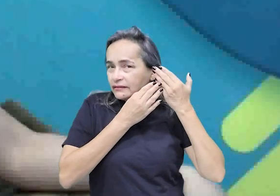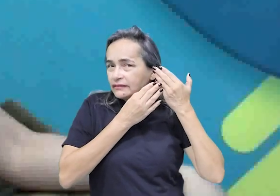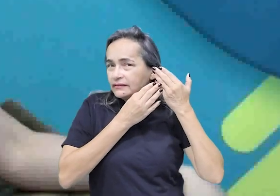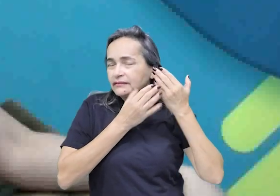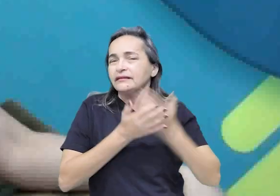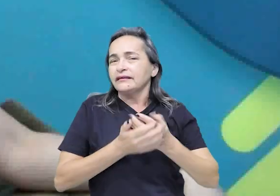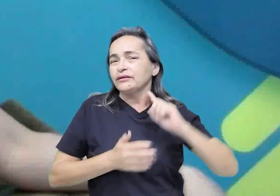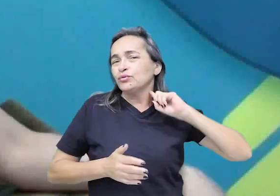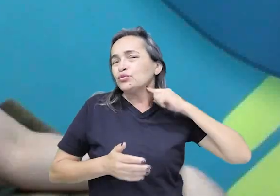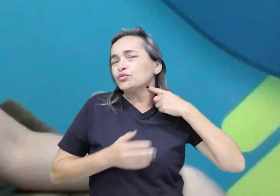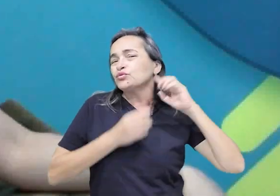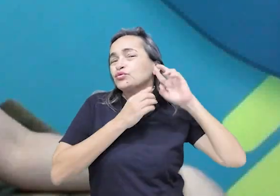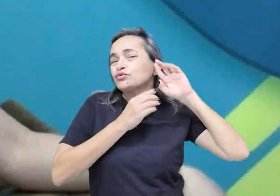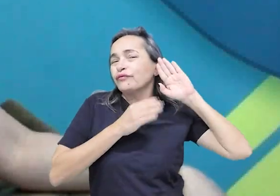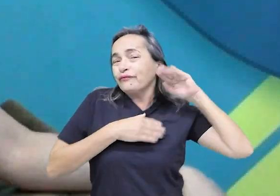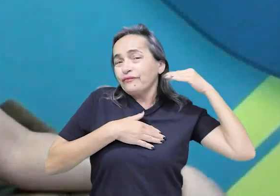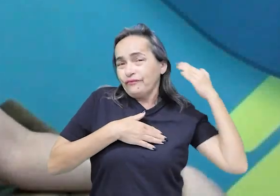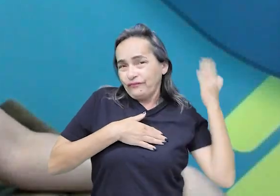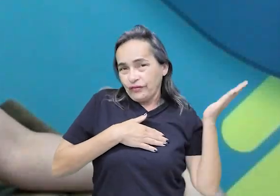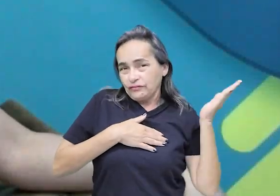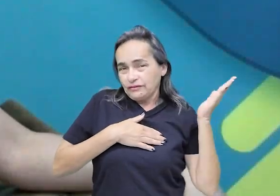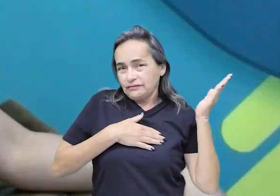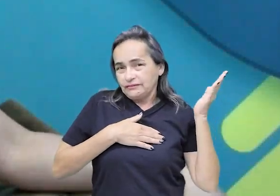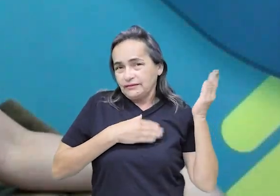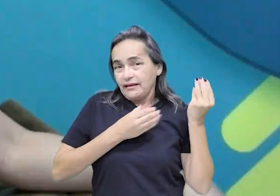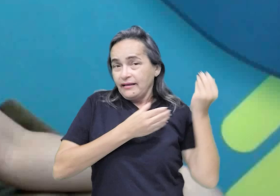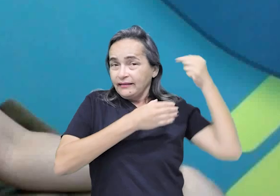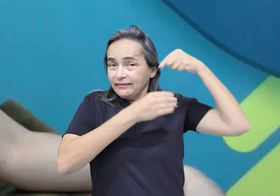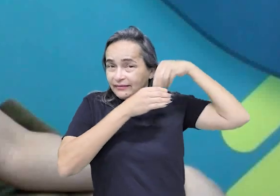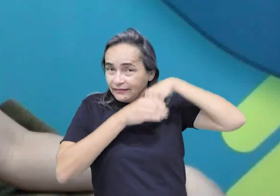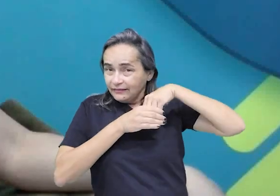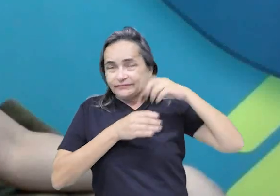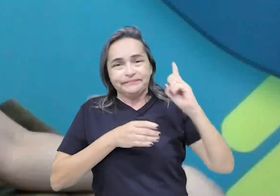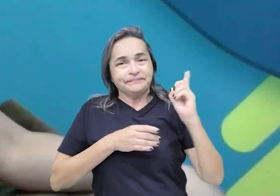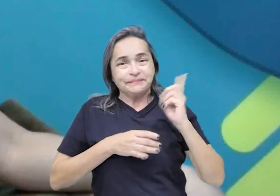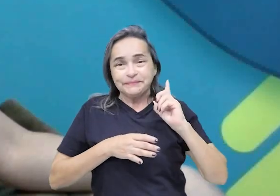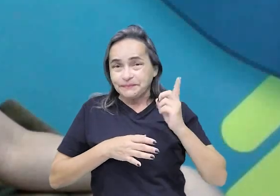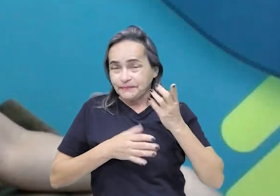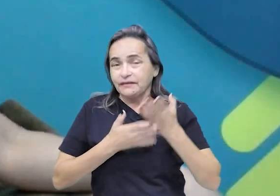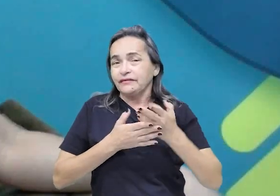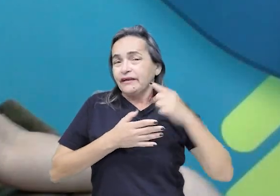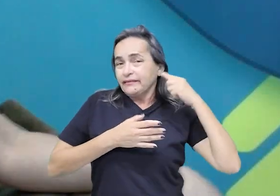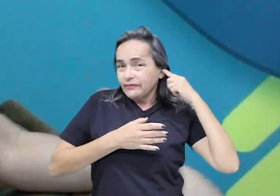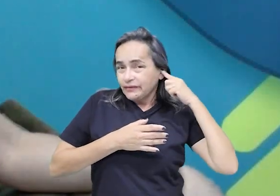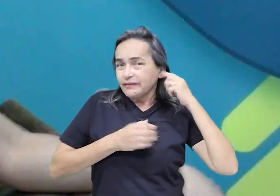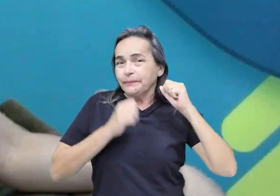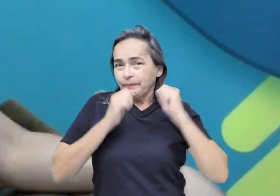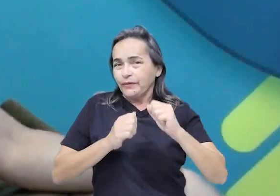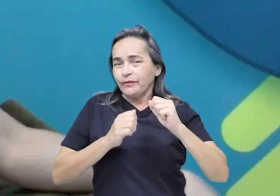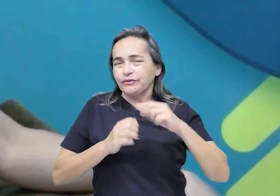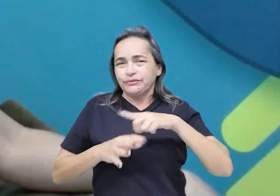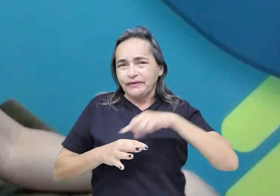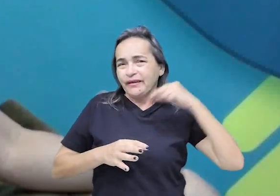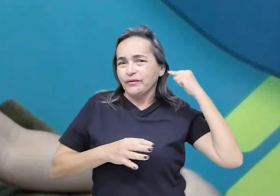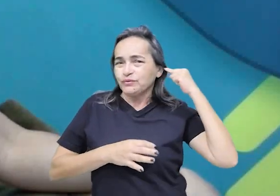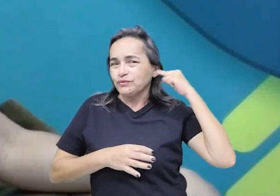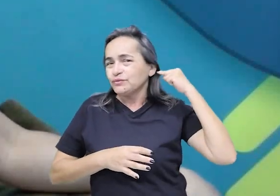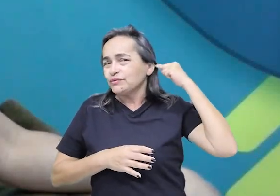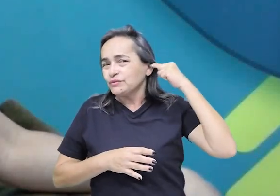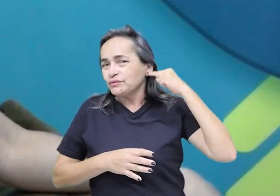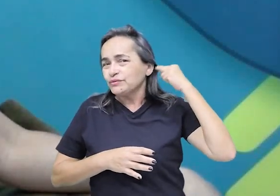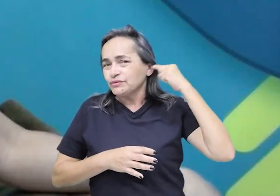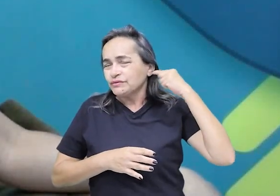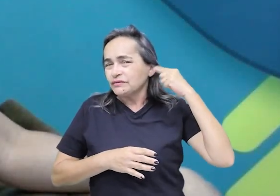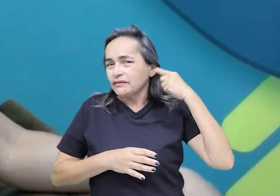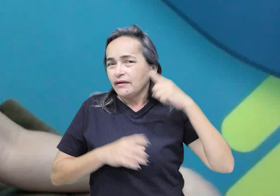pavilhão auricular, que a gente chama, tá? Então, aqui no pavilhão eu posso fazer uma limpeza, né? Eu passo cotonete, mas eu não